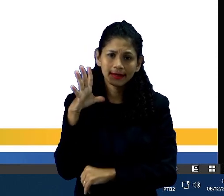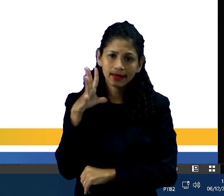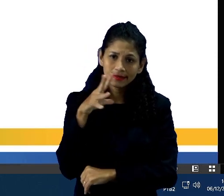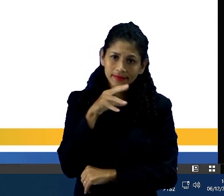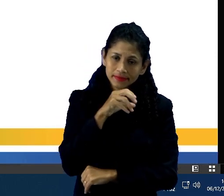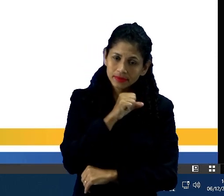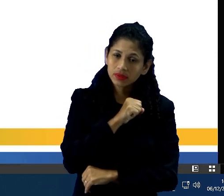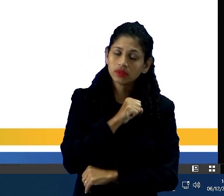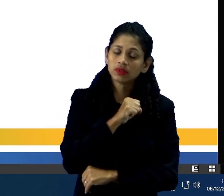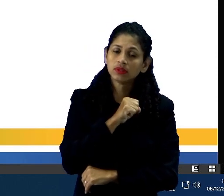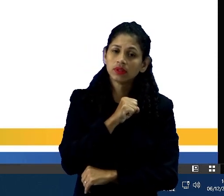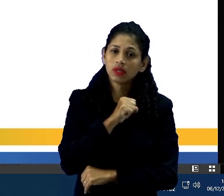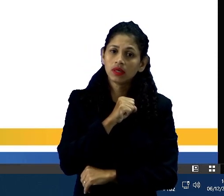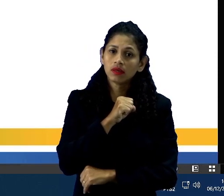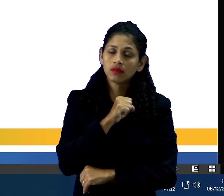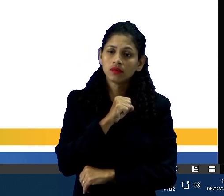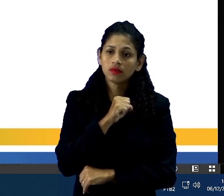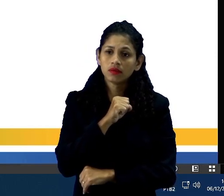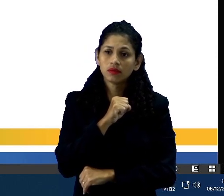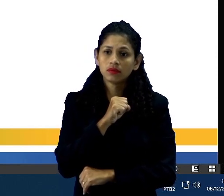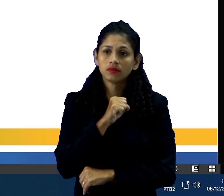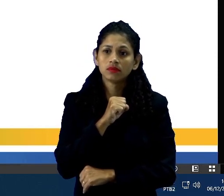para fazer o mesmo trajeto.